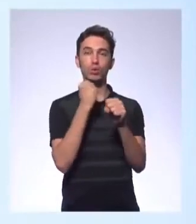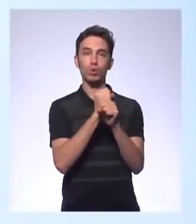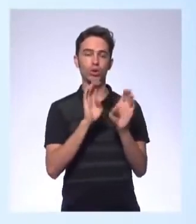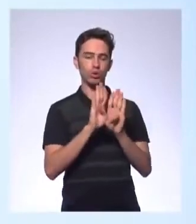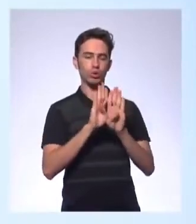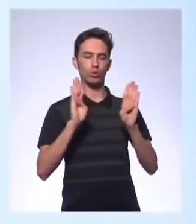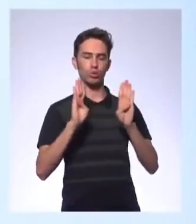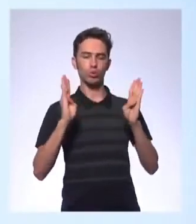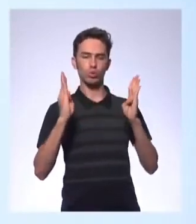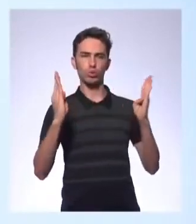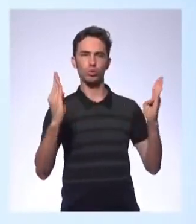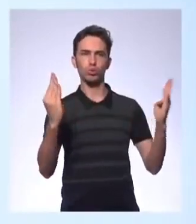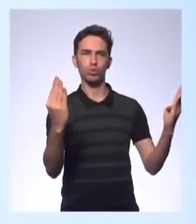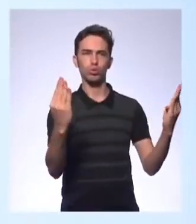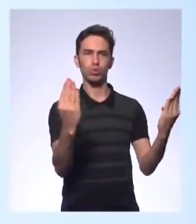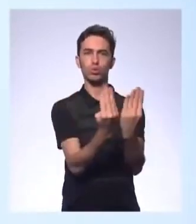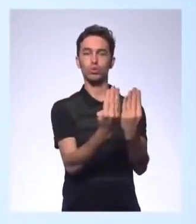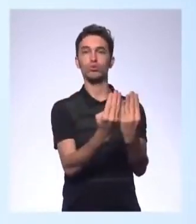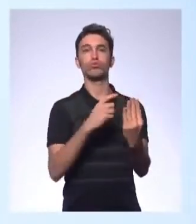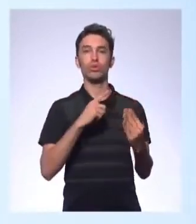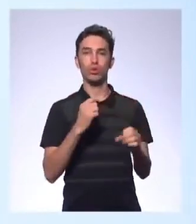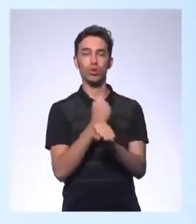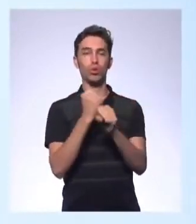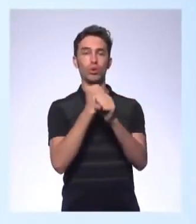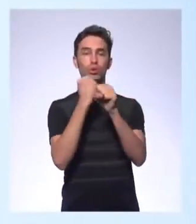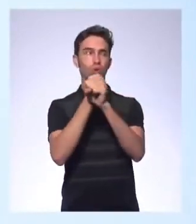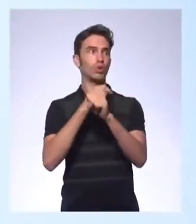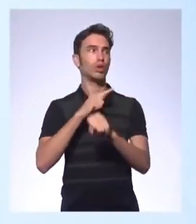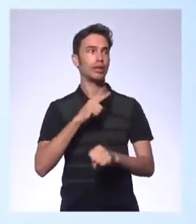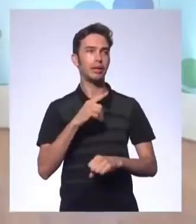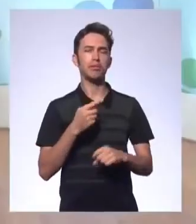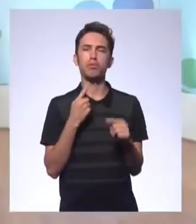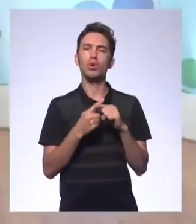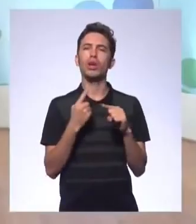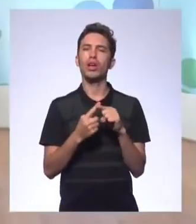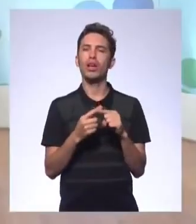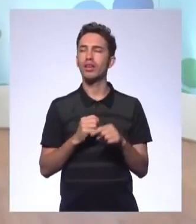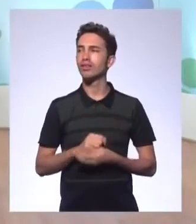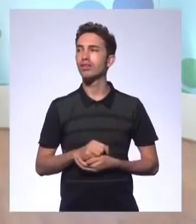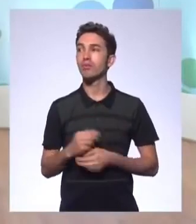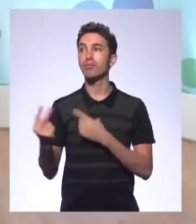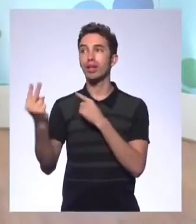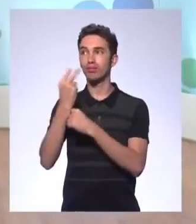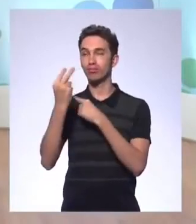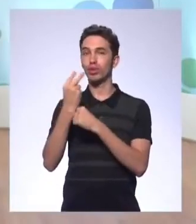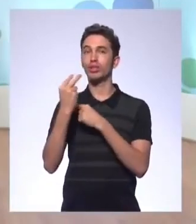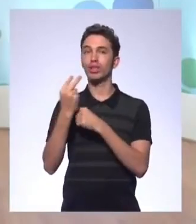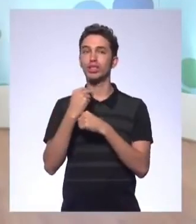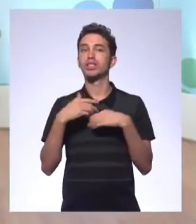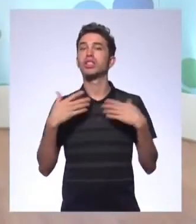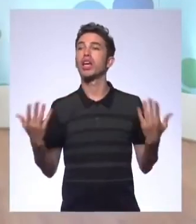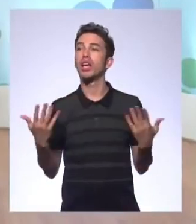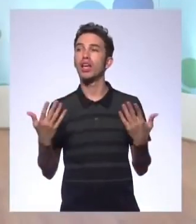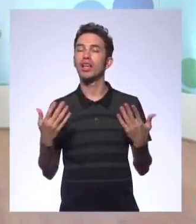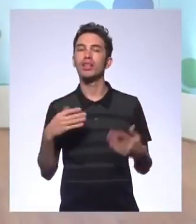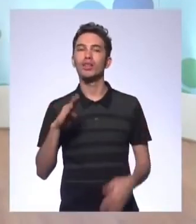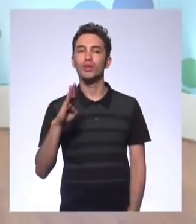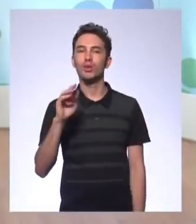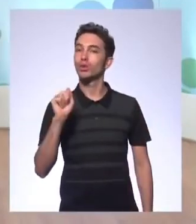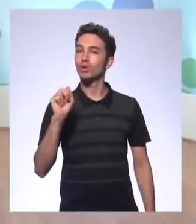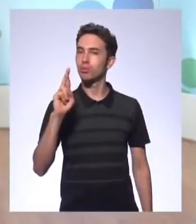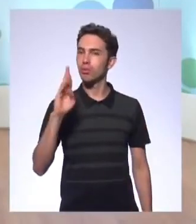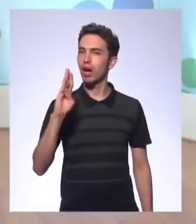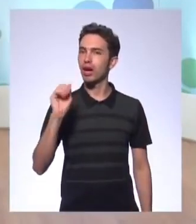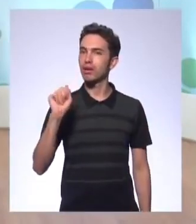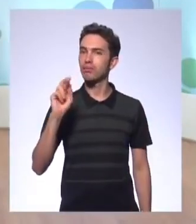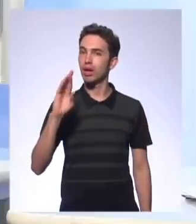volta do feudo, eles construíram muros. Por que eles construíram muros, Nicole? Para se proteger De quem? dos bárbaros. Muito